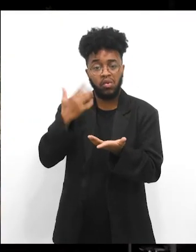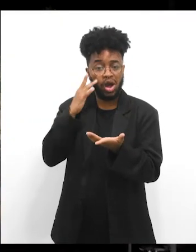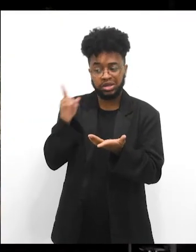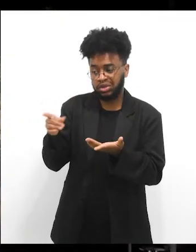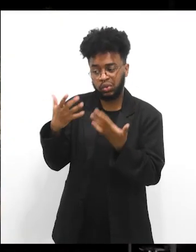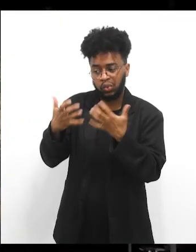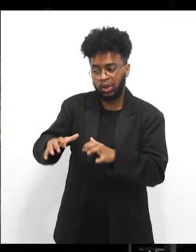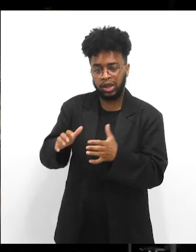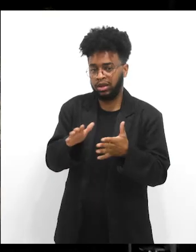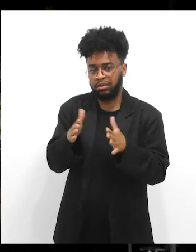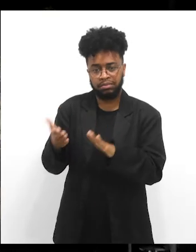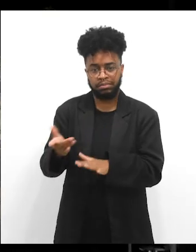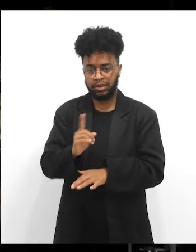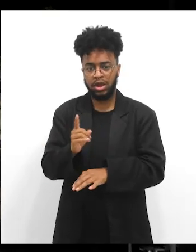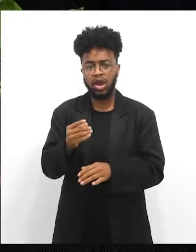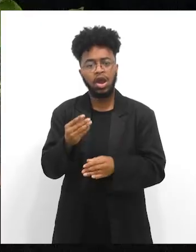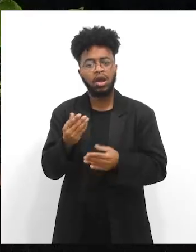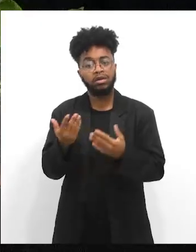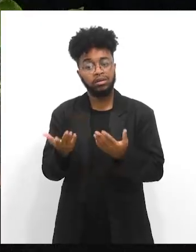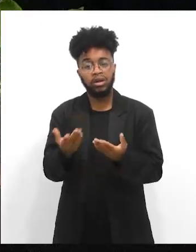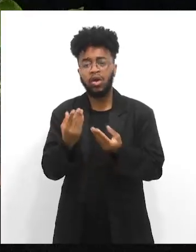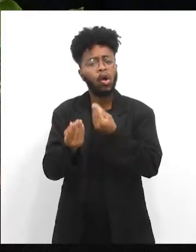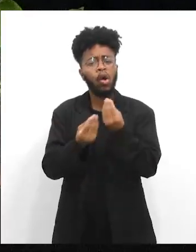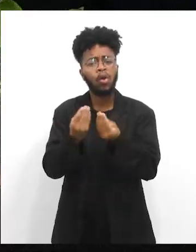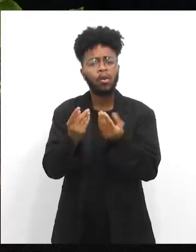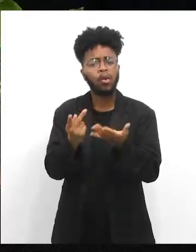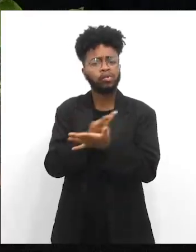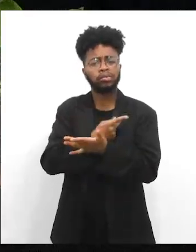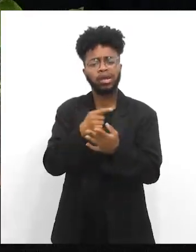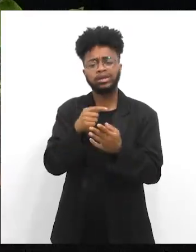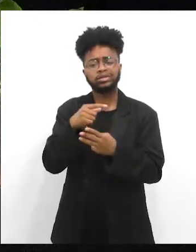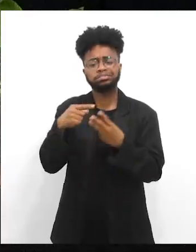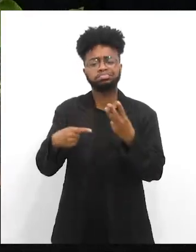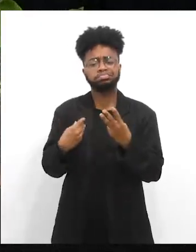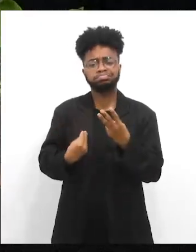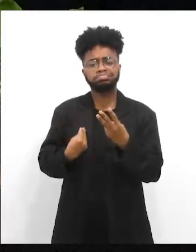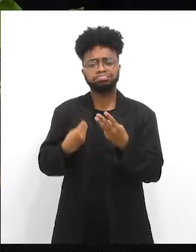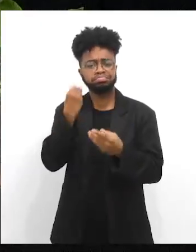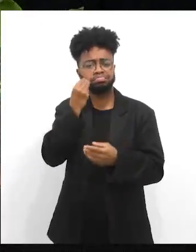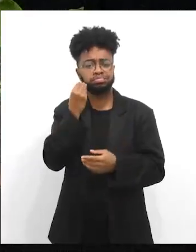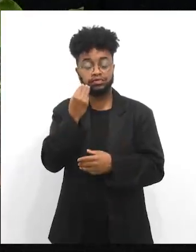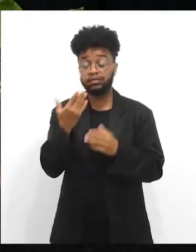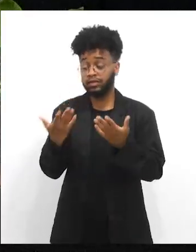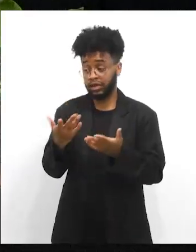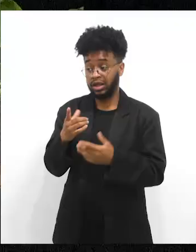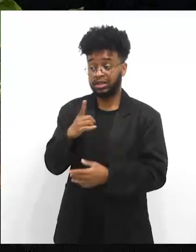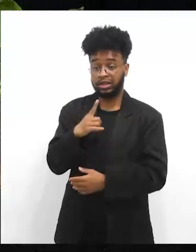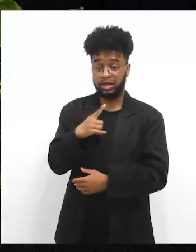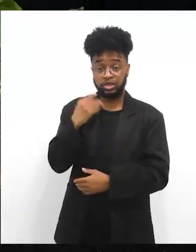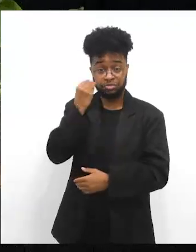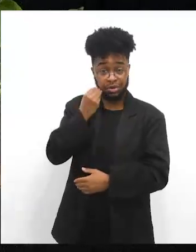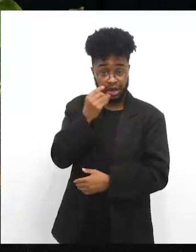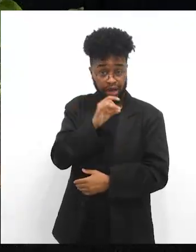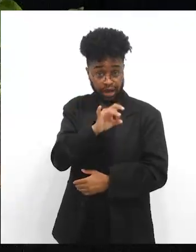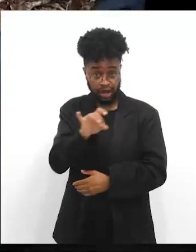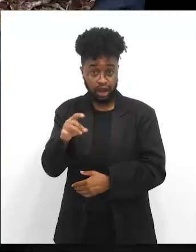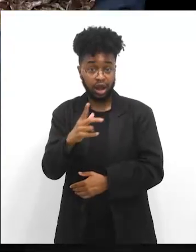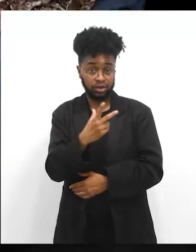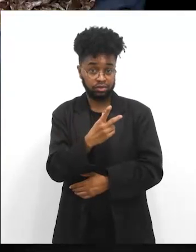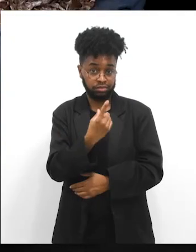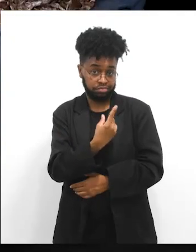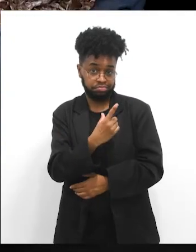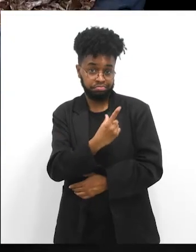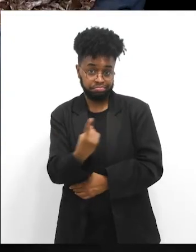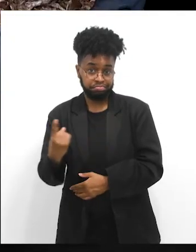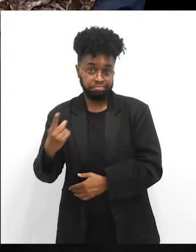que é alguém que não queria ir. Como são divididas essas passagens? Então, como nós somos individualidades,